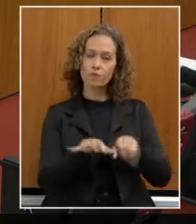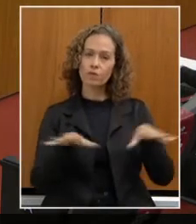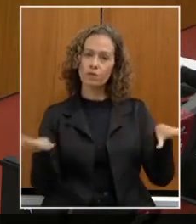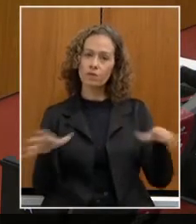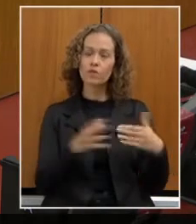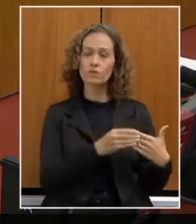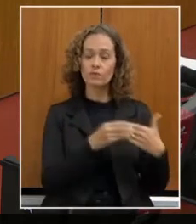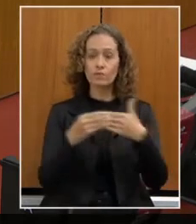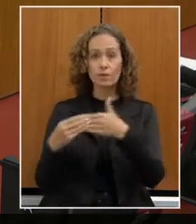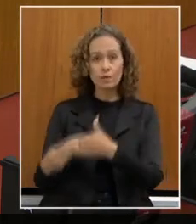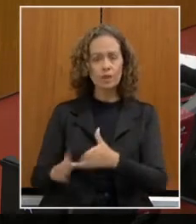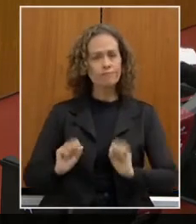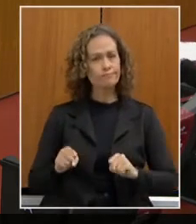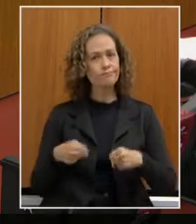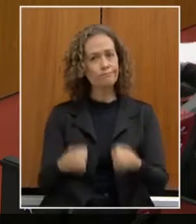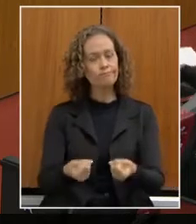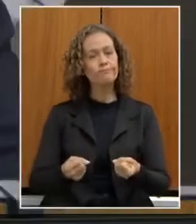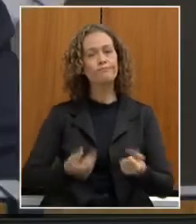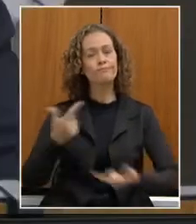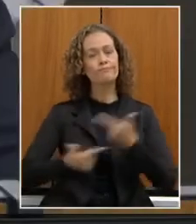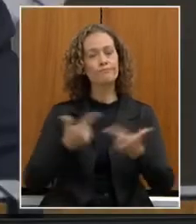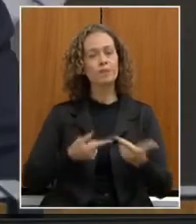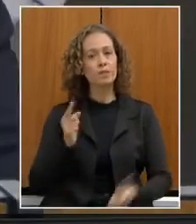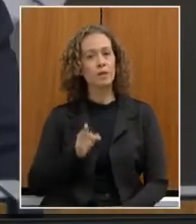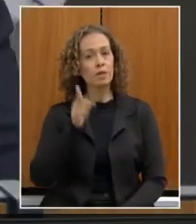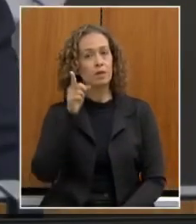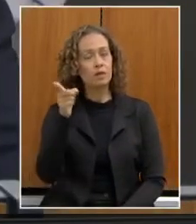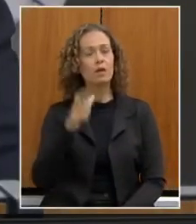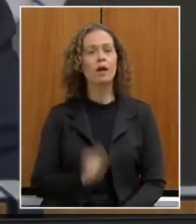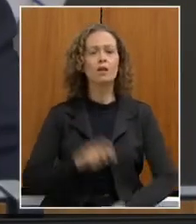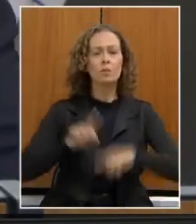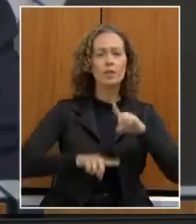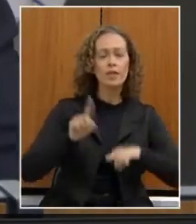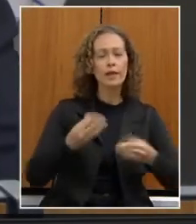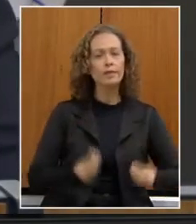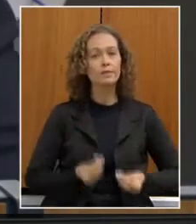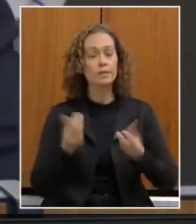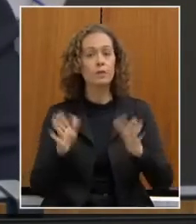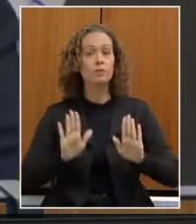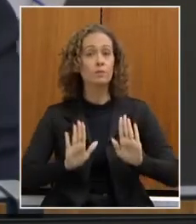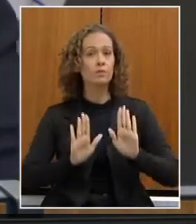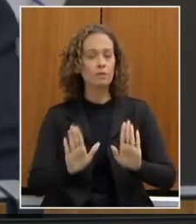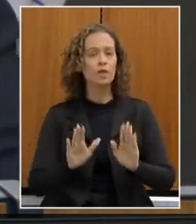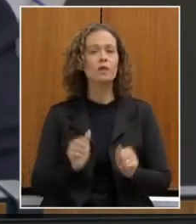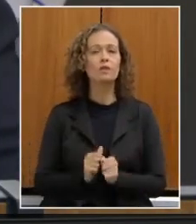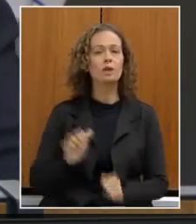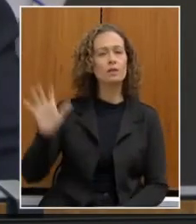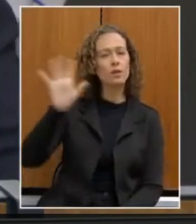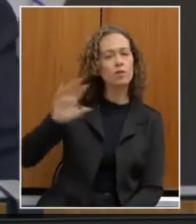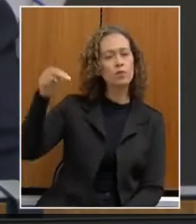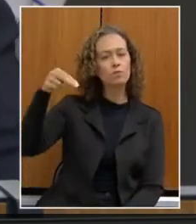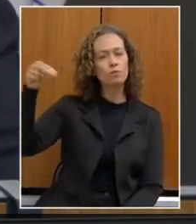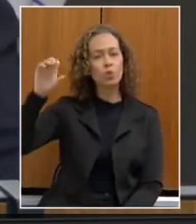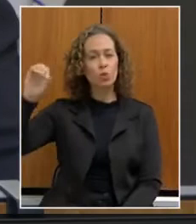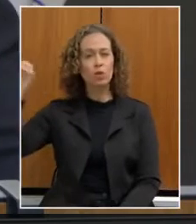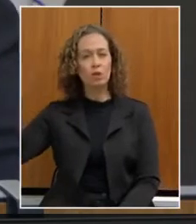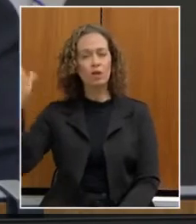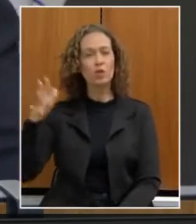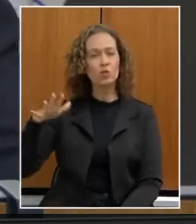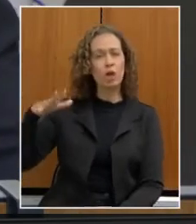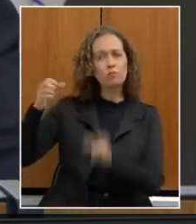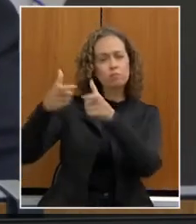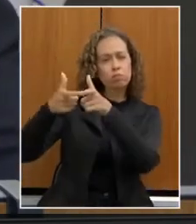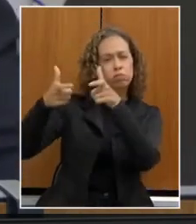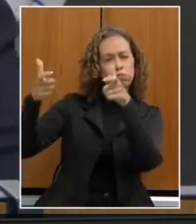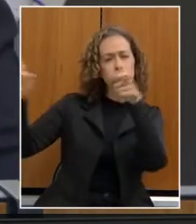força-tarefa lá, mandamos equipamentos para lá, mas a Unaí, a região noroeste do Estado, a macro região, ela é muito ampla, ela